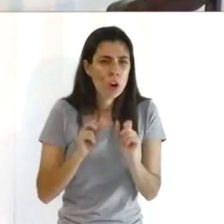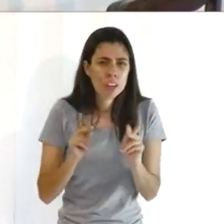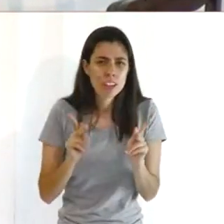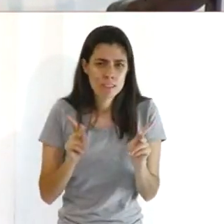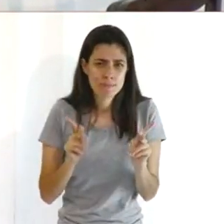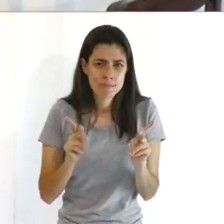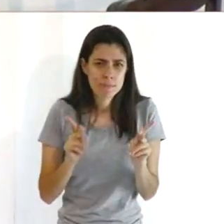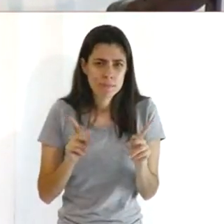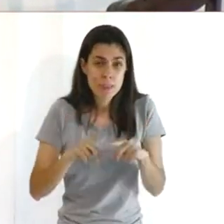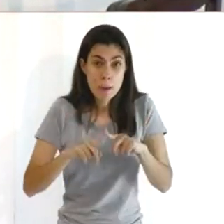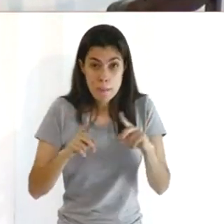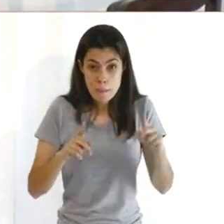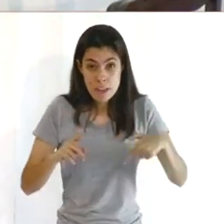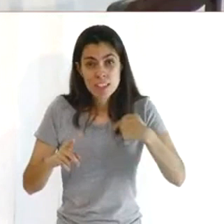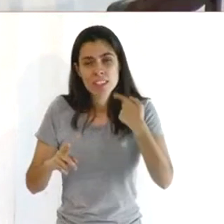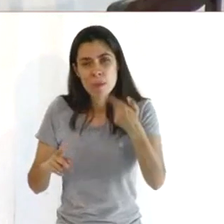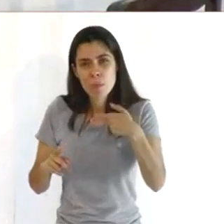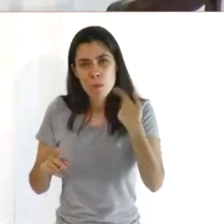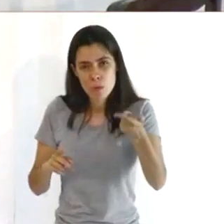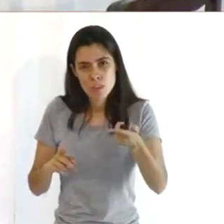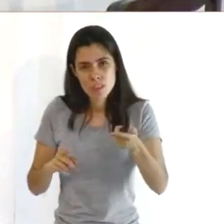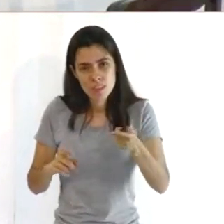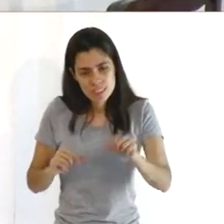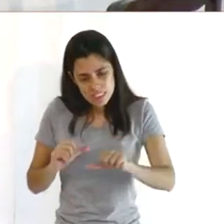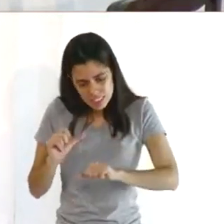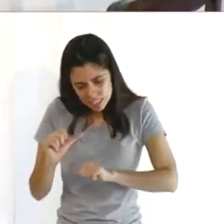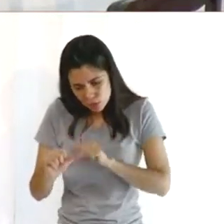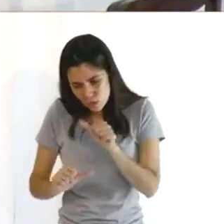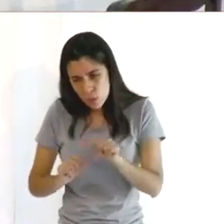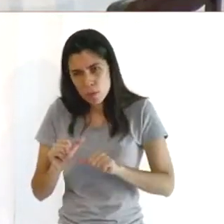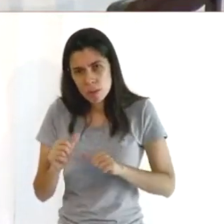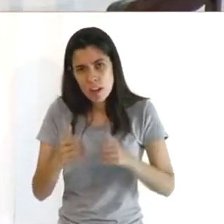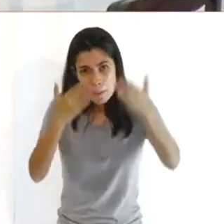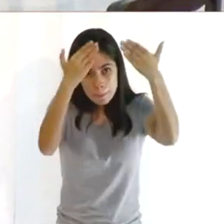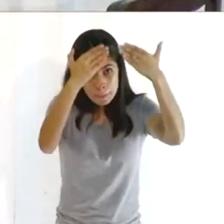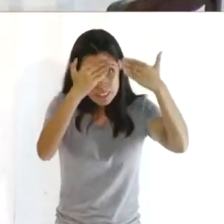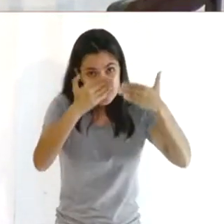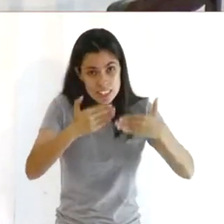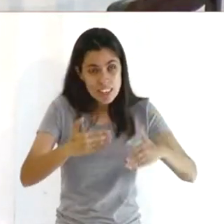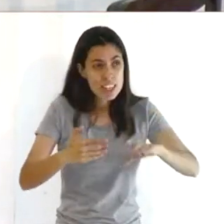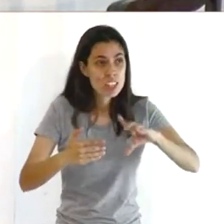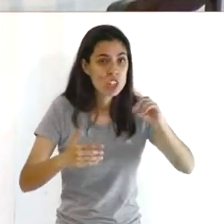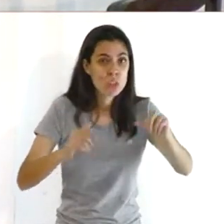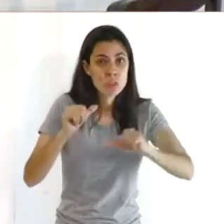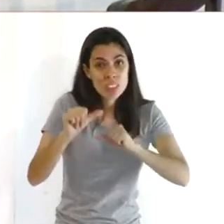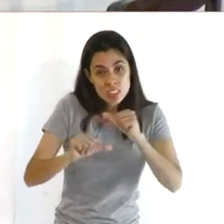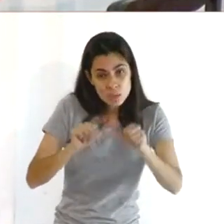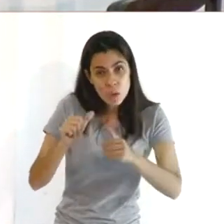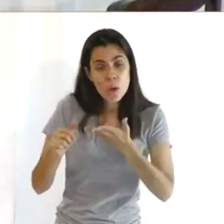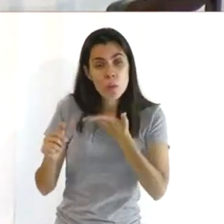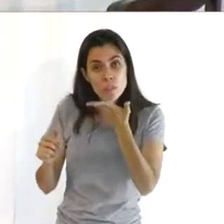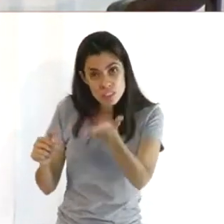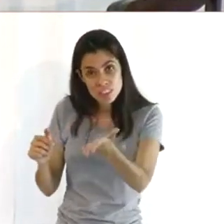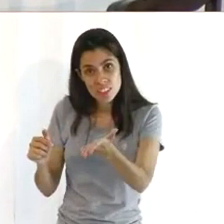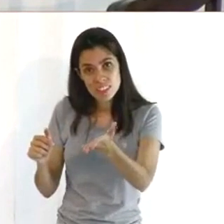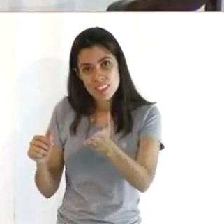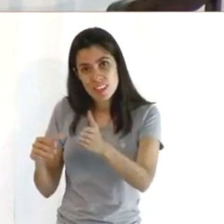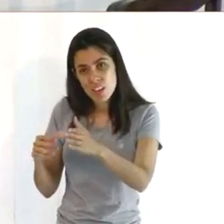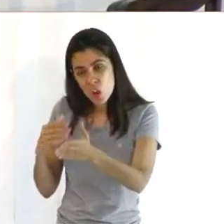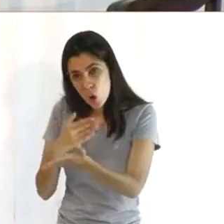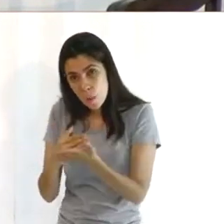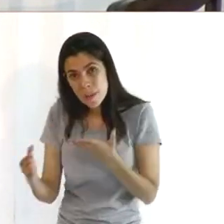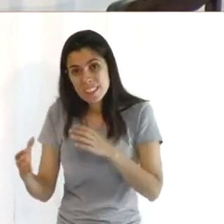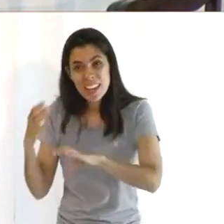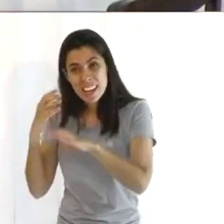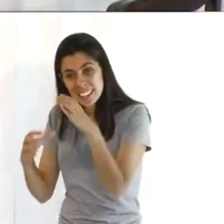um povo que é mais do que vencedor. O Senhor Jesus saiu vencedor, Ele é o cavaleiro branco lá de Apocalipse,